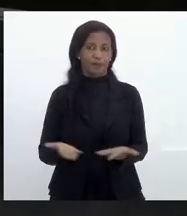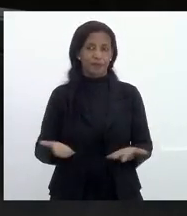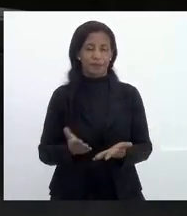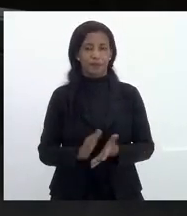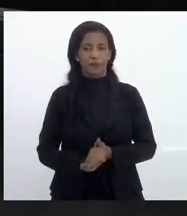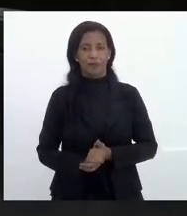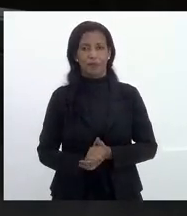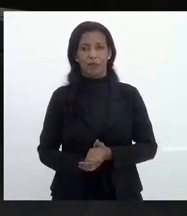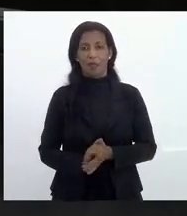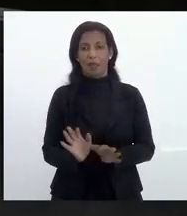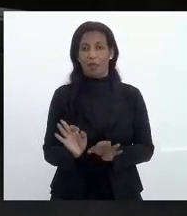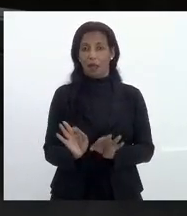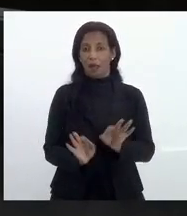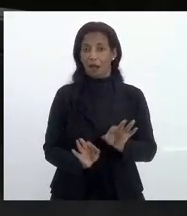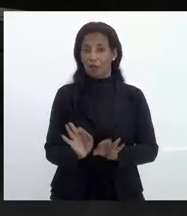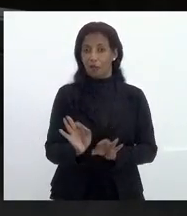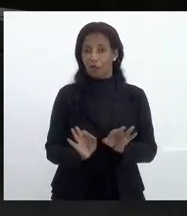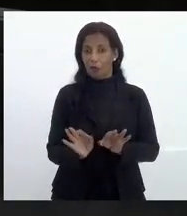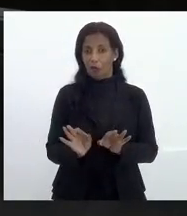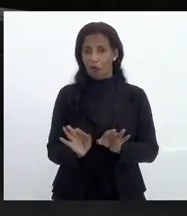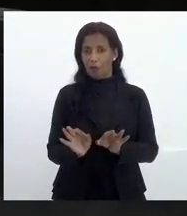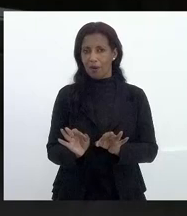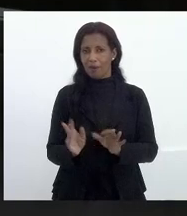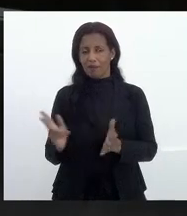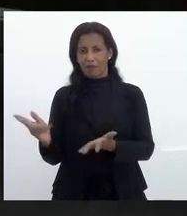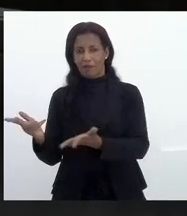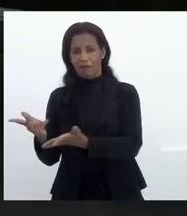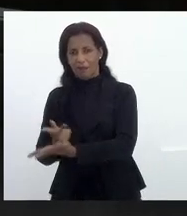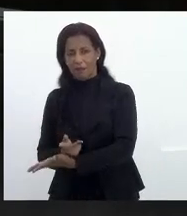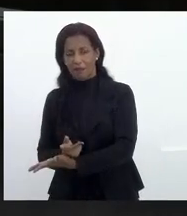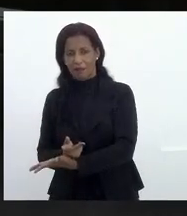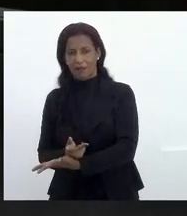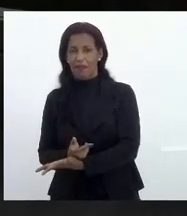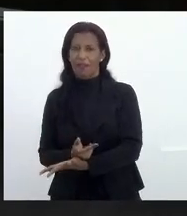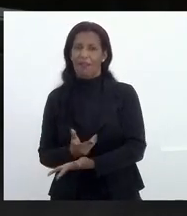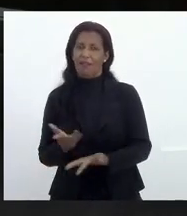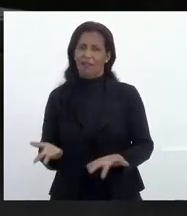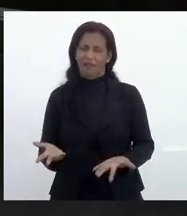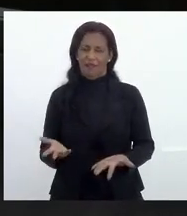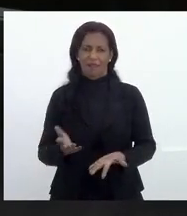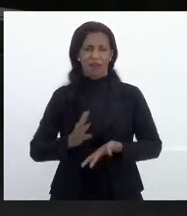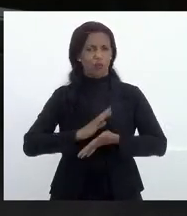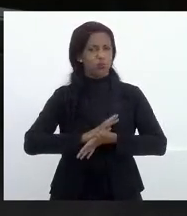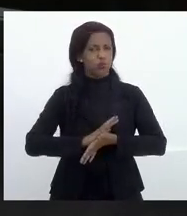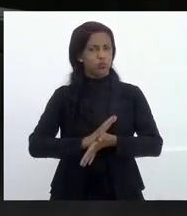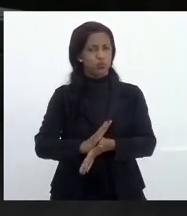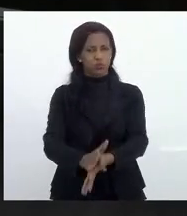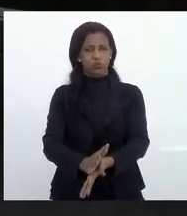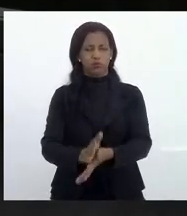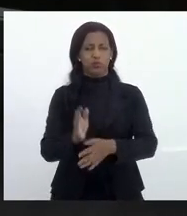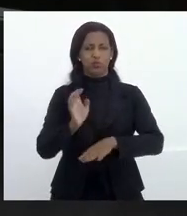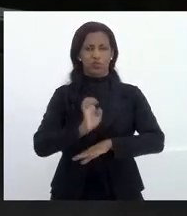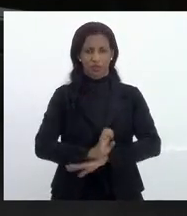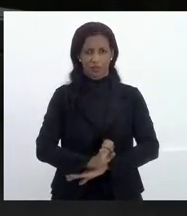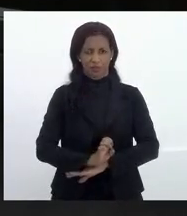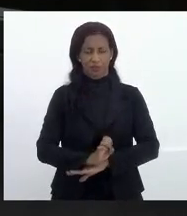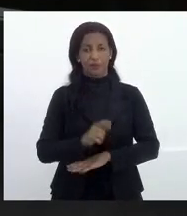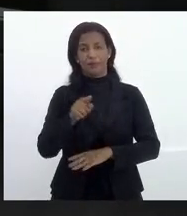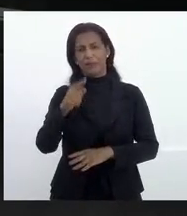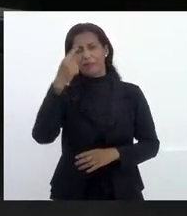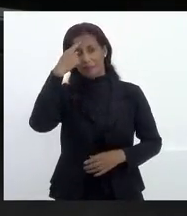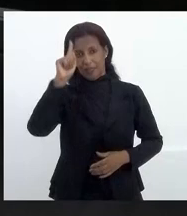a forma como foi feita é que foi muito madrasta para o estado para vocês terem uma